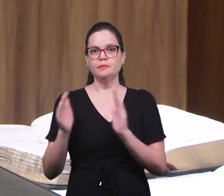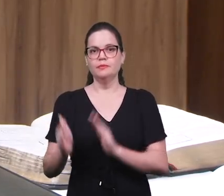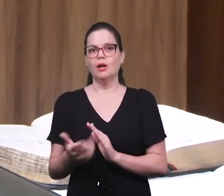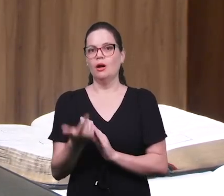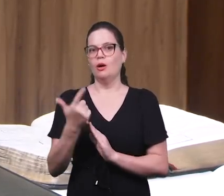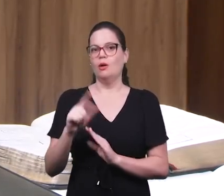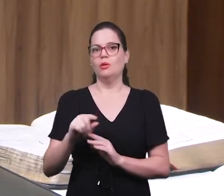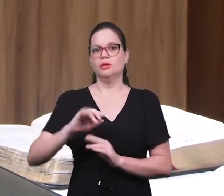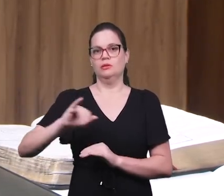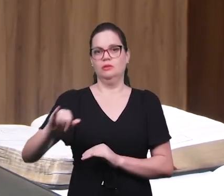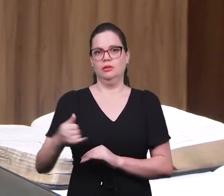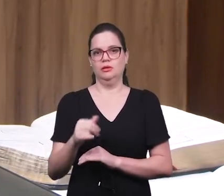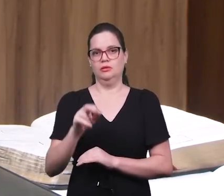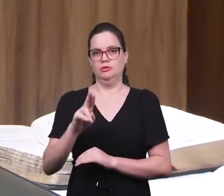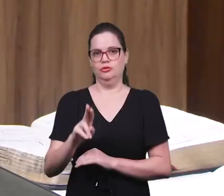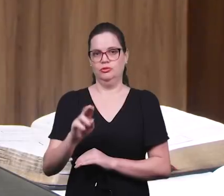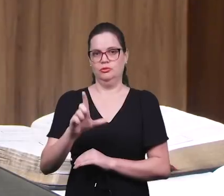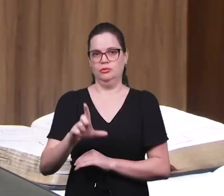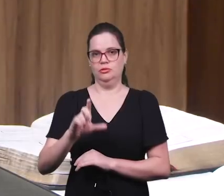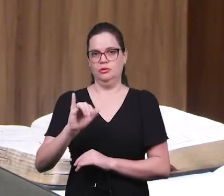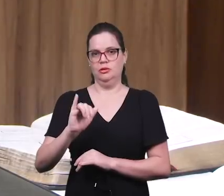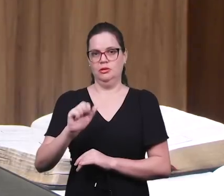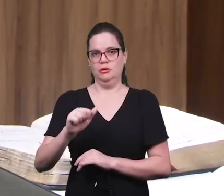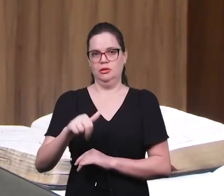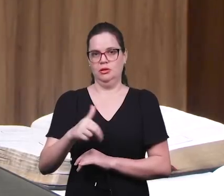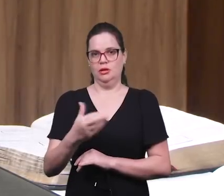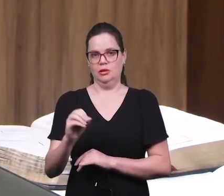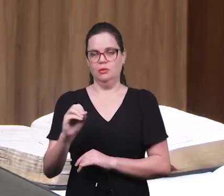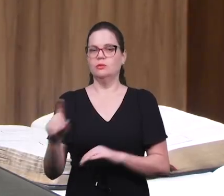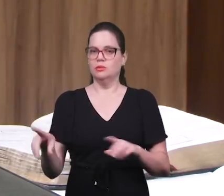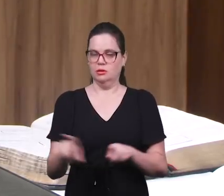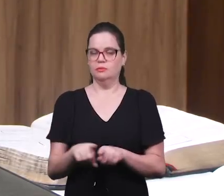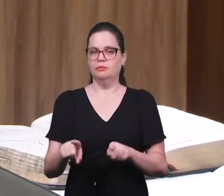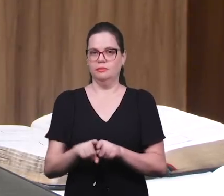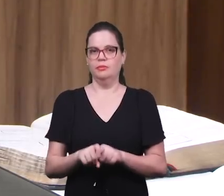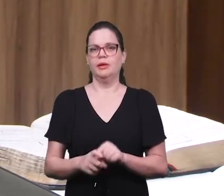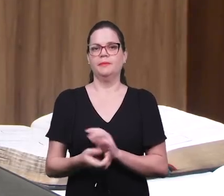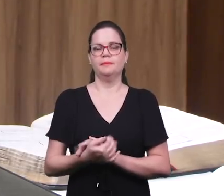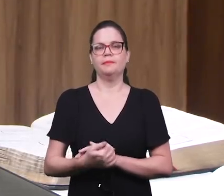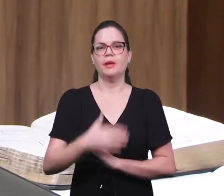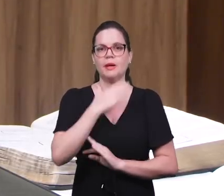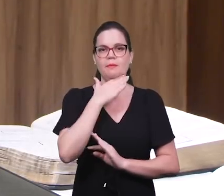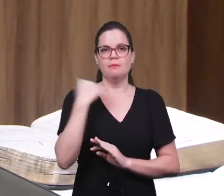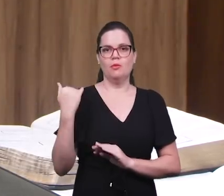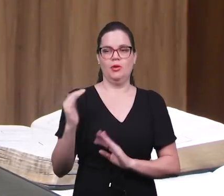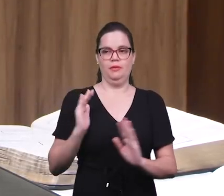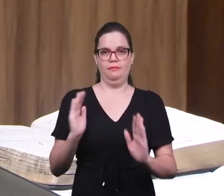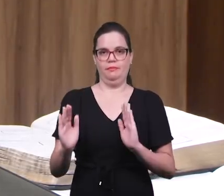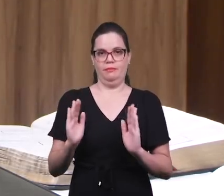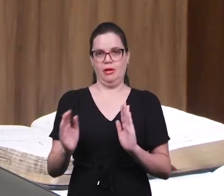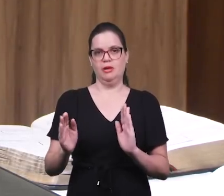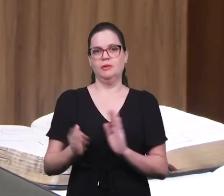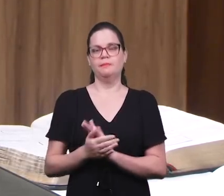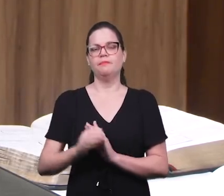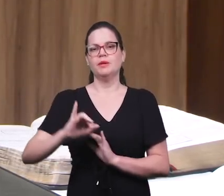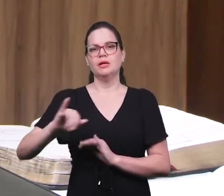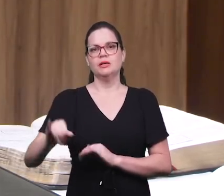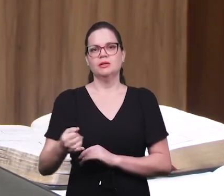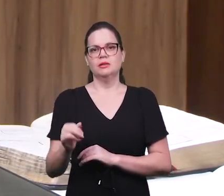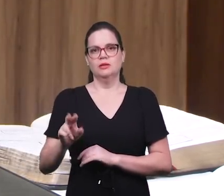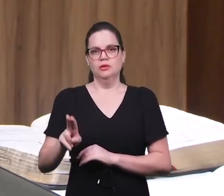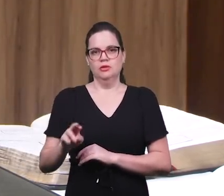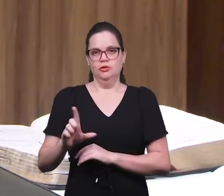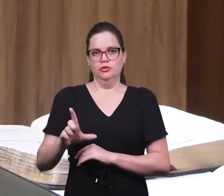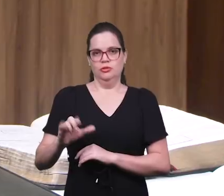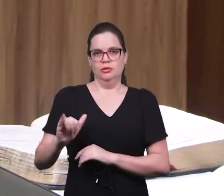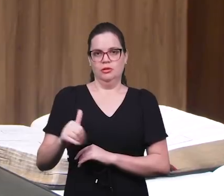no Sétimo Severo, ele foi também ali executado também. Esse Julião, interessante, as